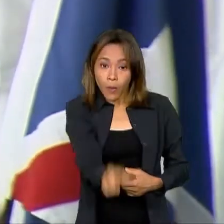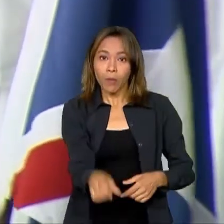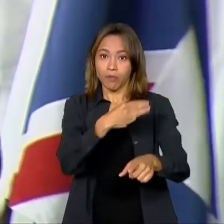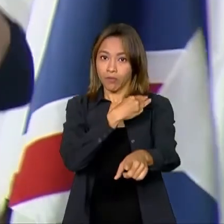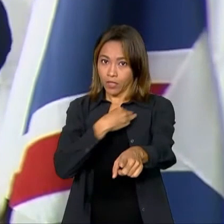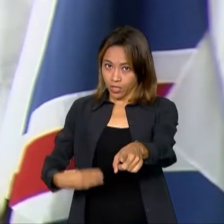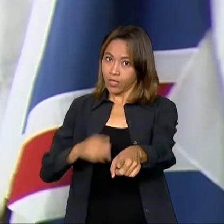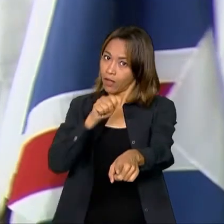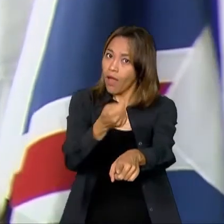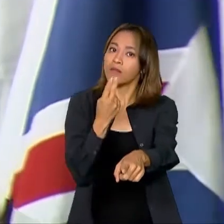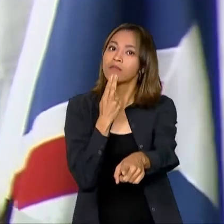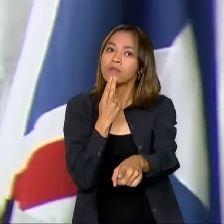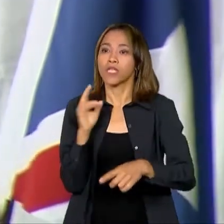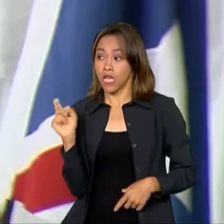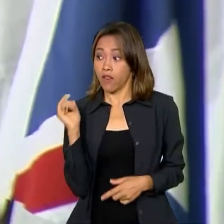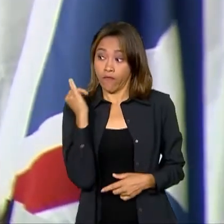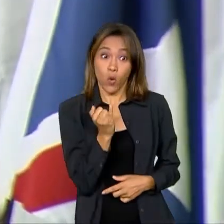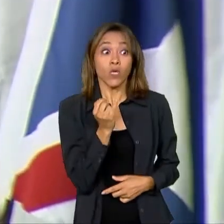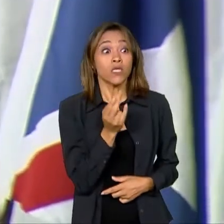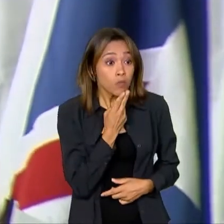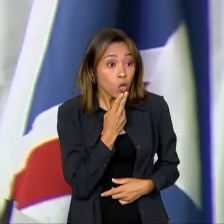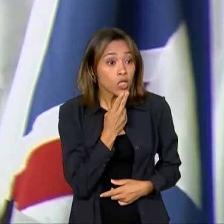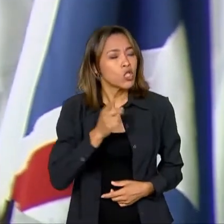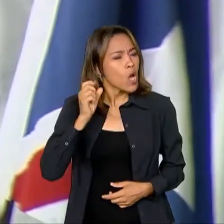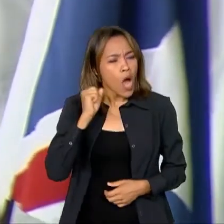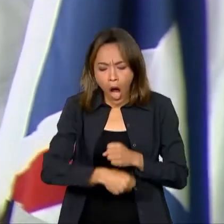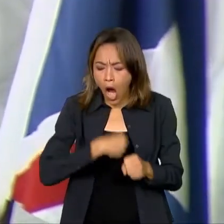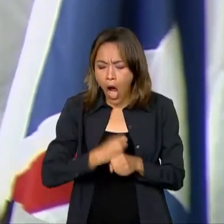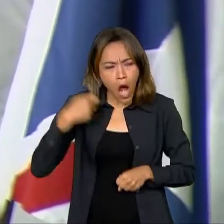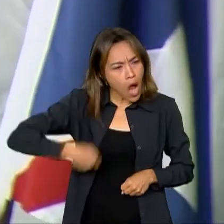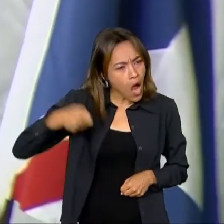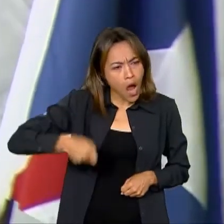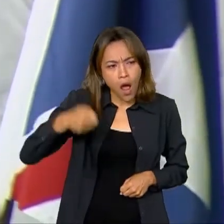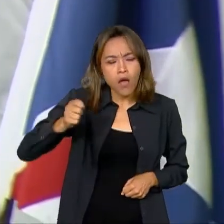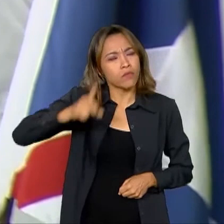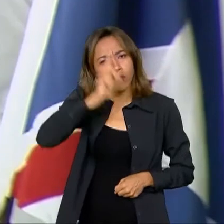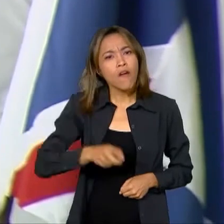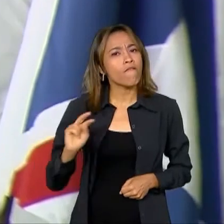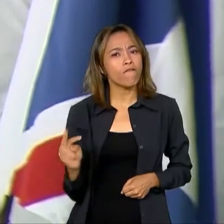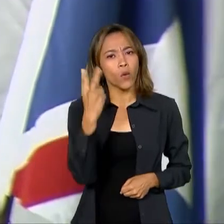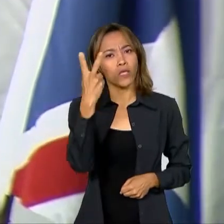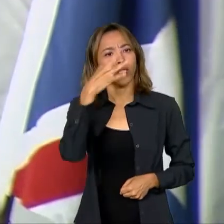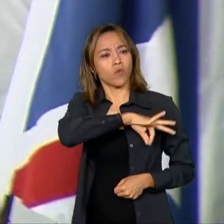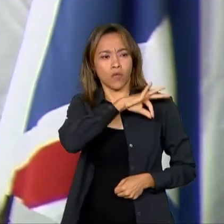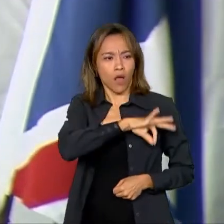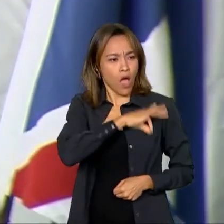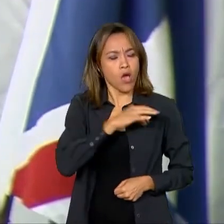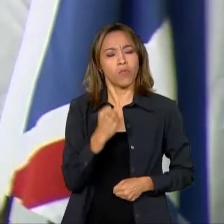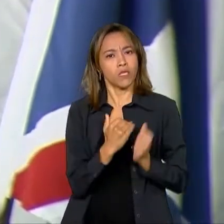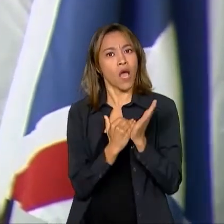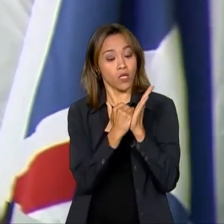mim: Simone, todos os anos é ordem a valorização do salário mínimo. O salário mínimo tem que